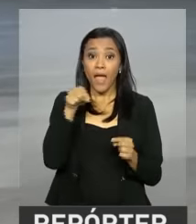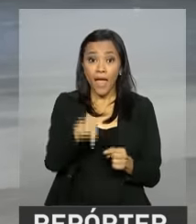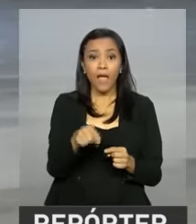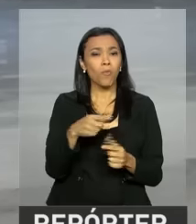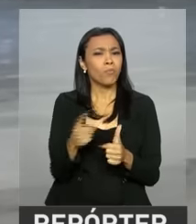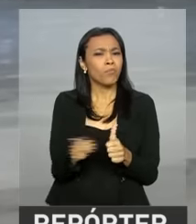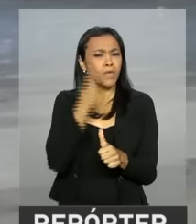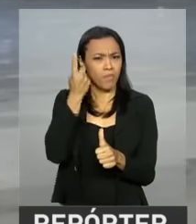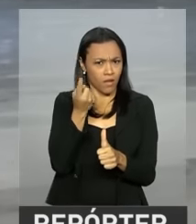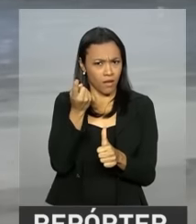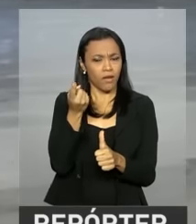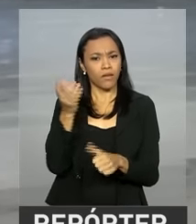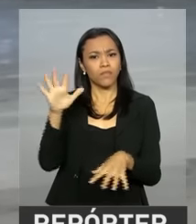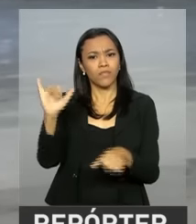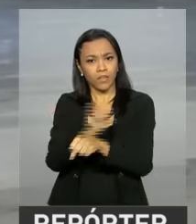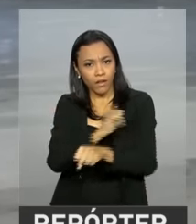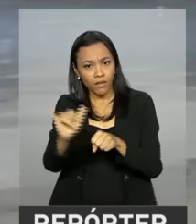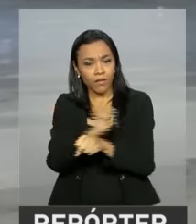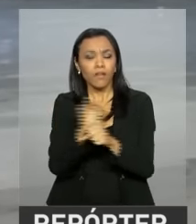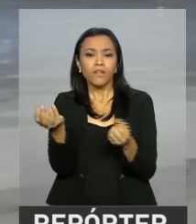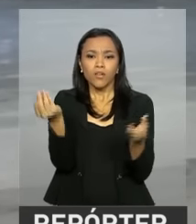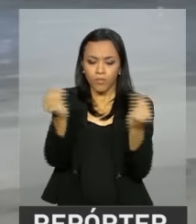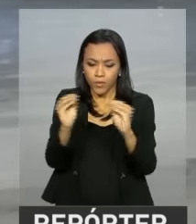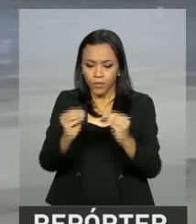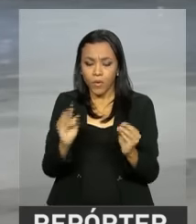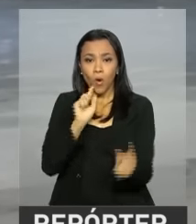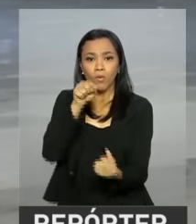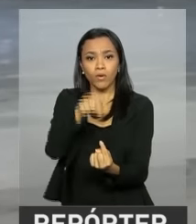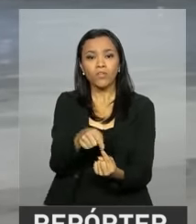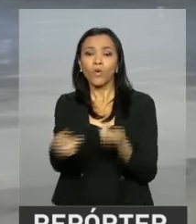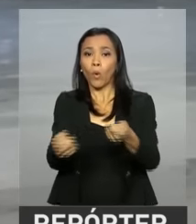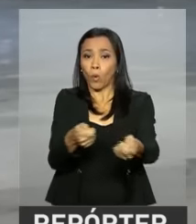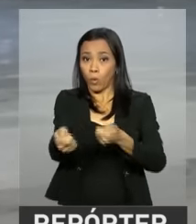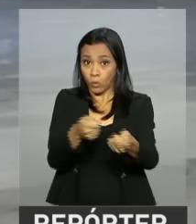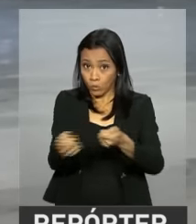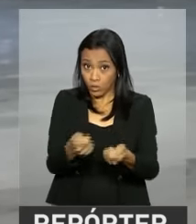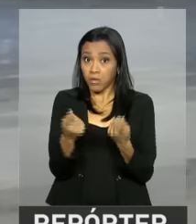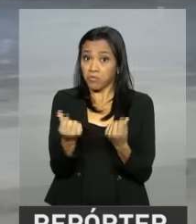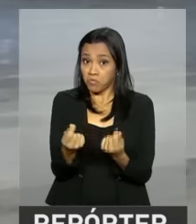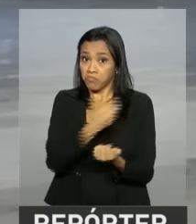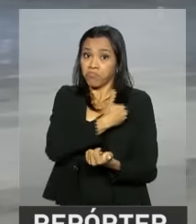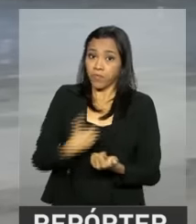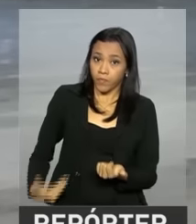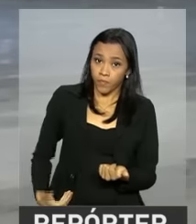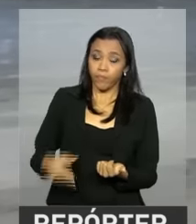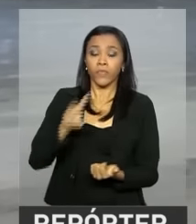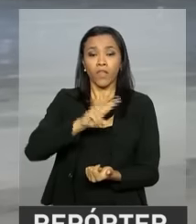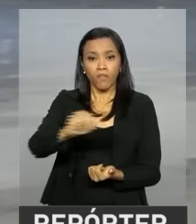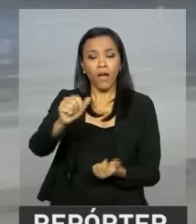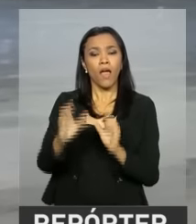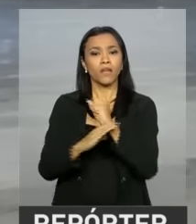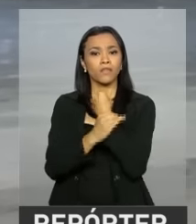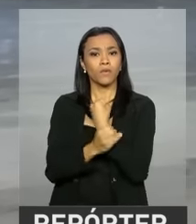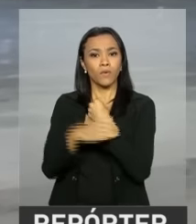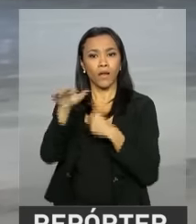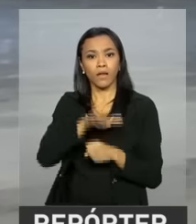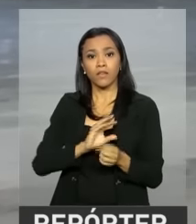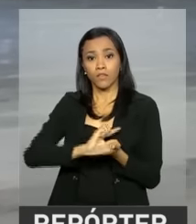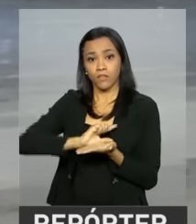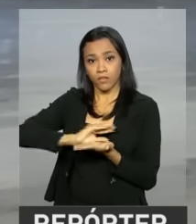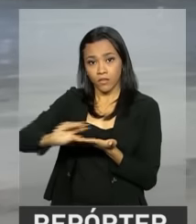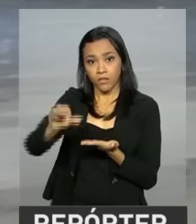efetivo para conter aí o aumento dos gastos públicos e esse movimento ele vai garantir aí os investimentos em saúde e em